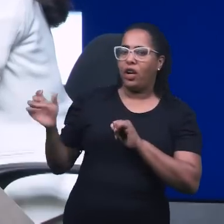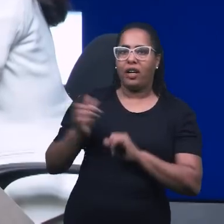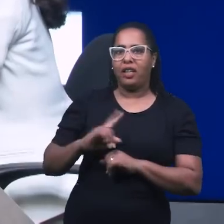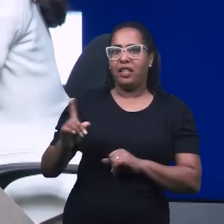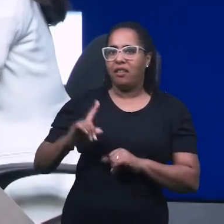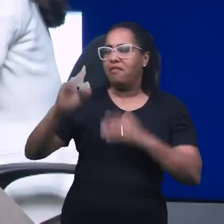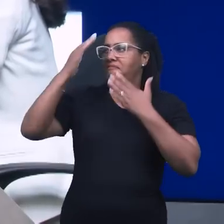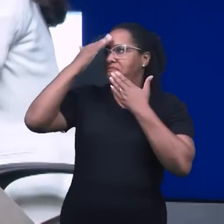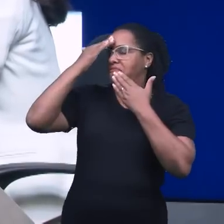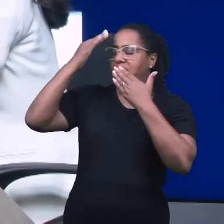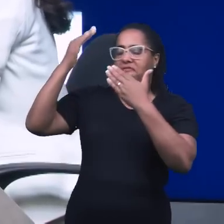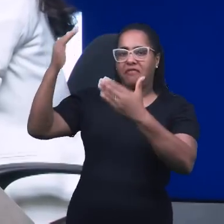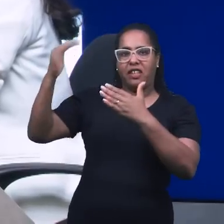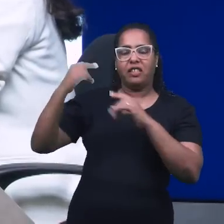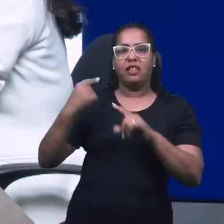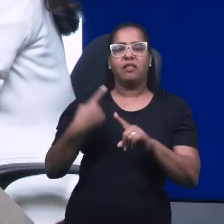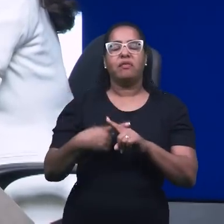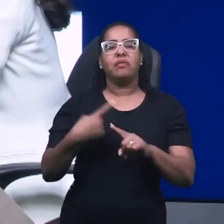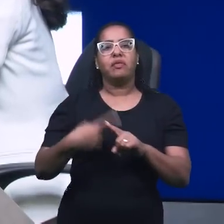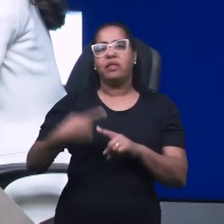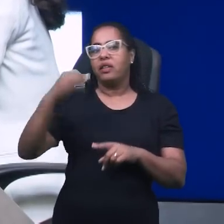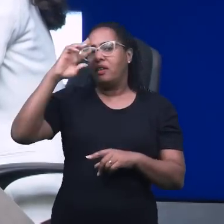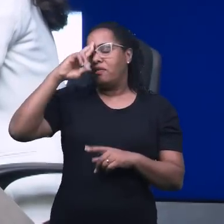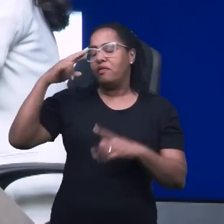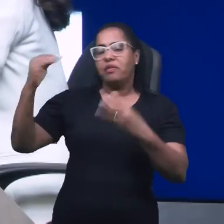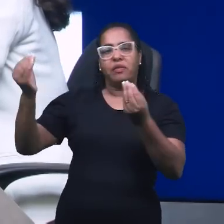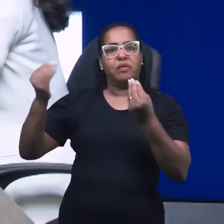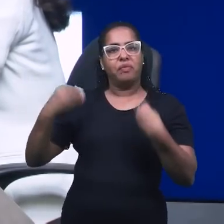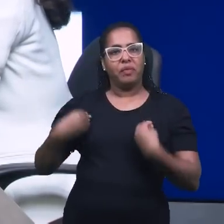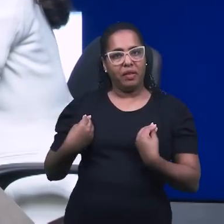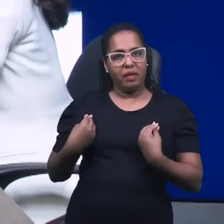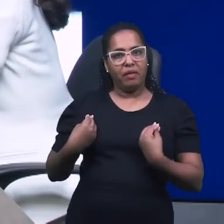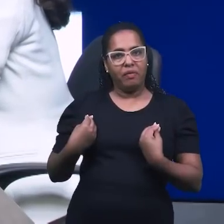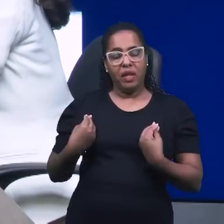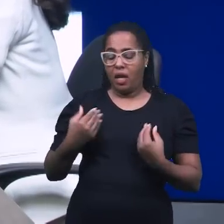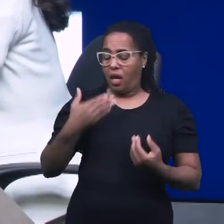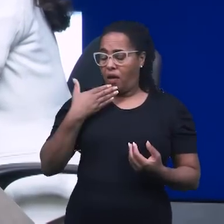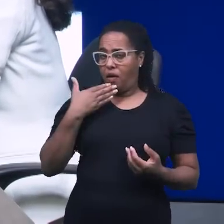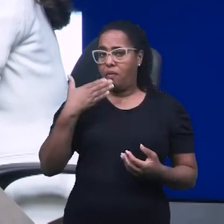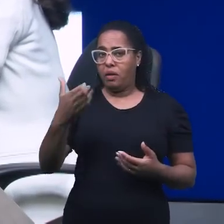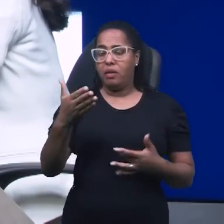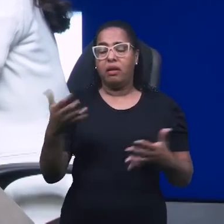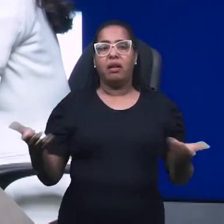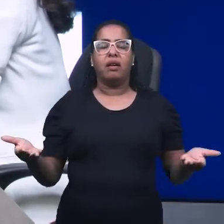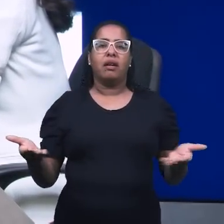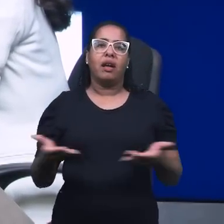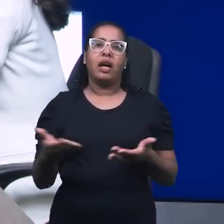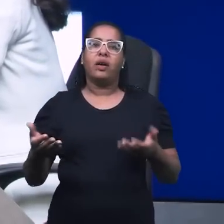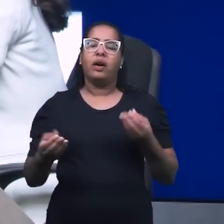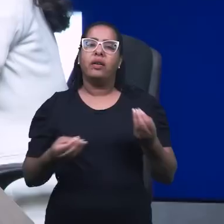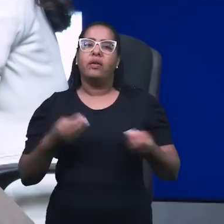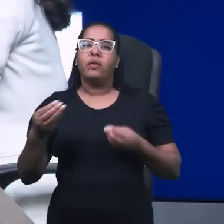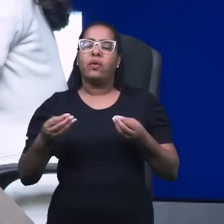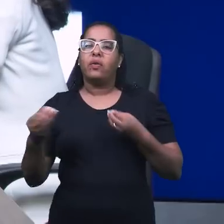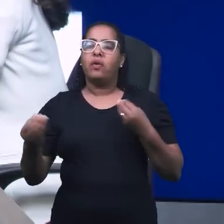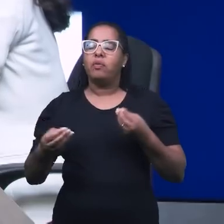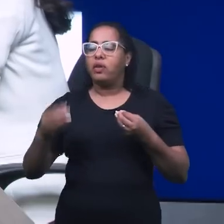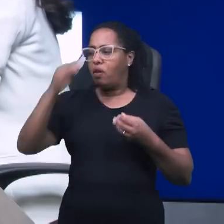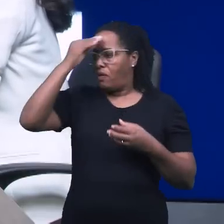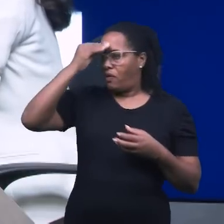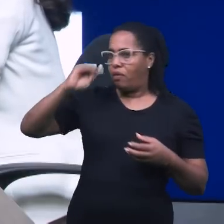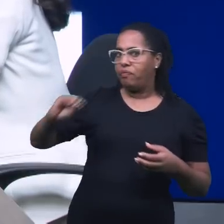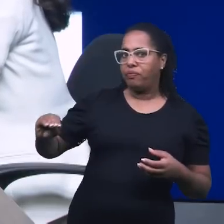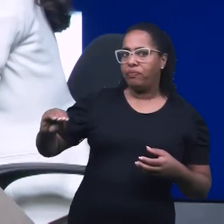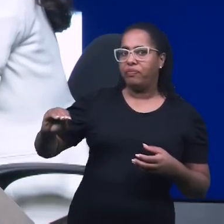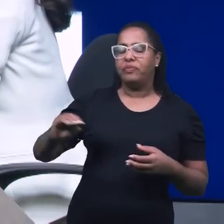A gente faz por gratidão. Por gratidão, porque o Senhor que me deu. E tanto que eu pedi, e agora, né, como eu poderia recuar?